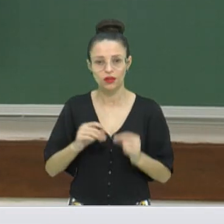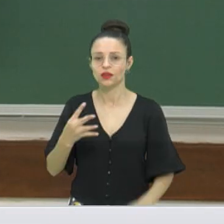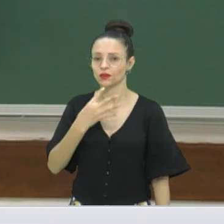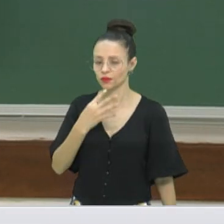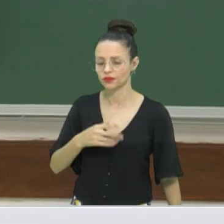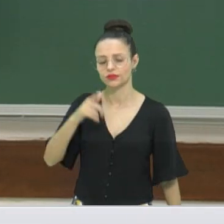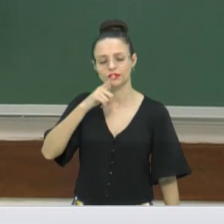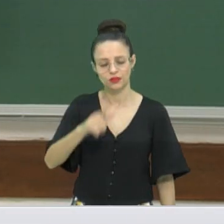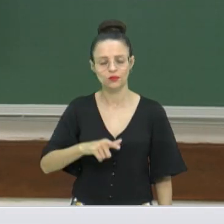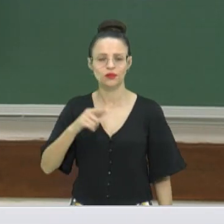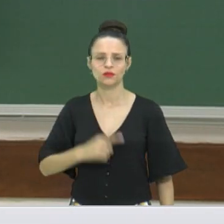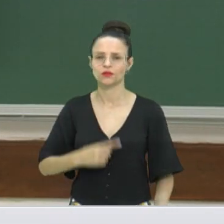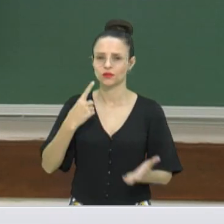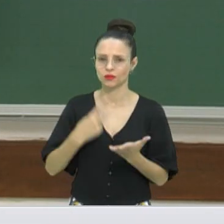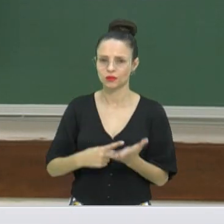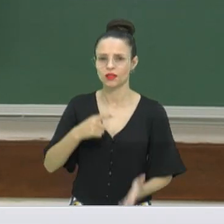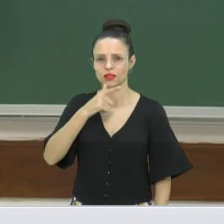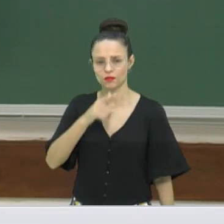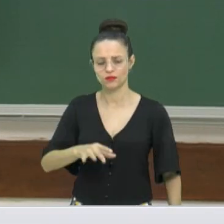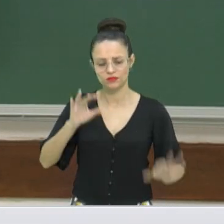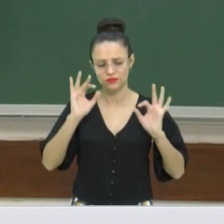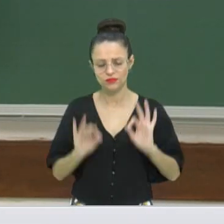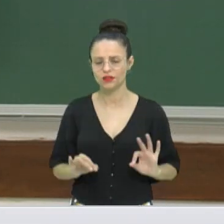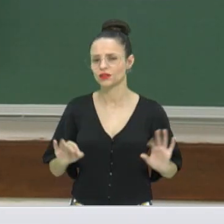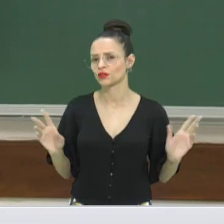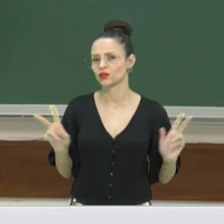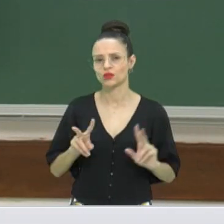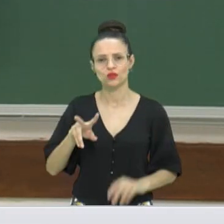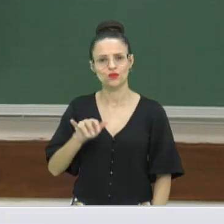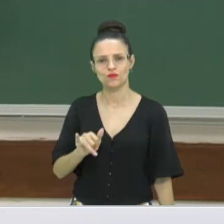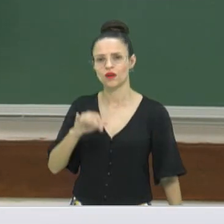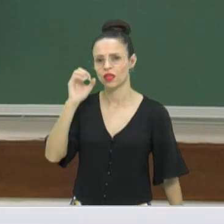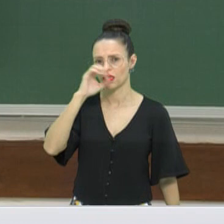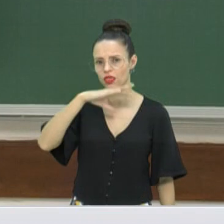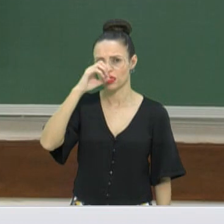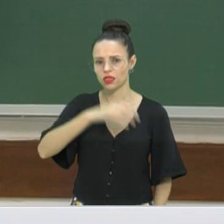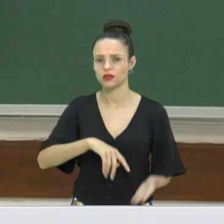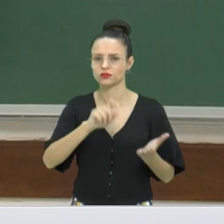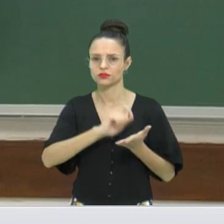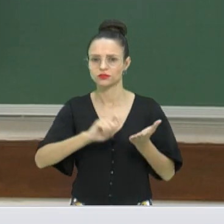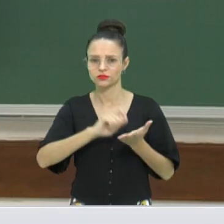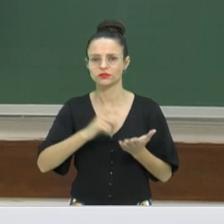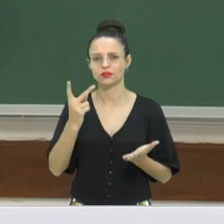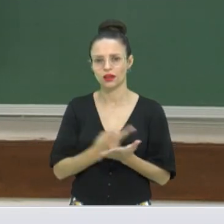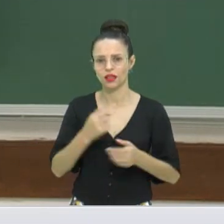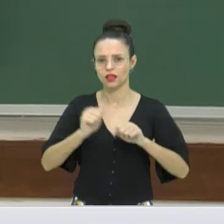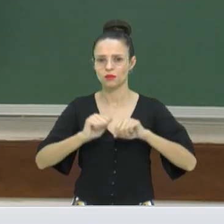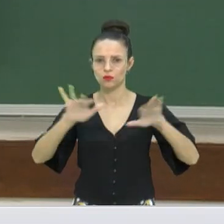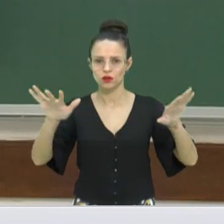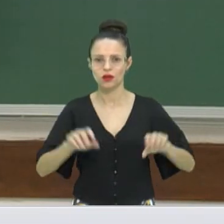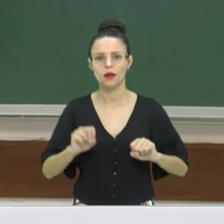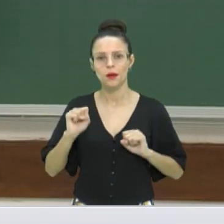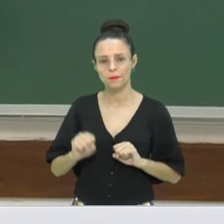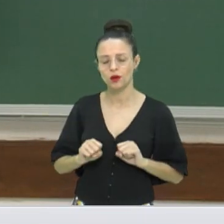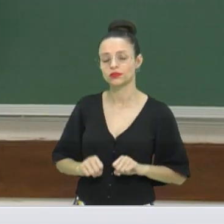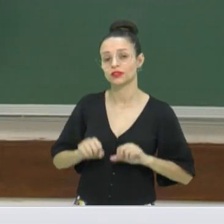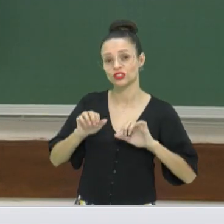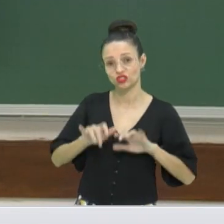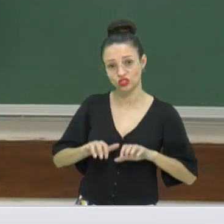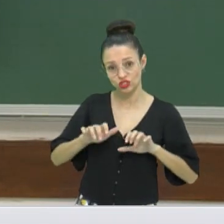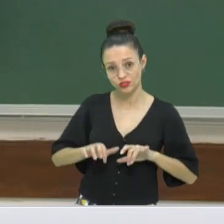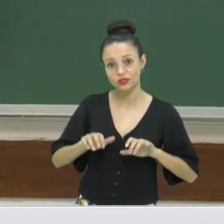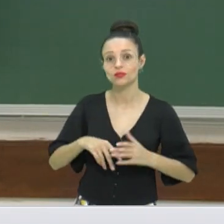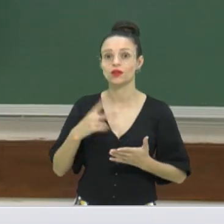a língua, quem tem compromisso com a linguagem, não vai colocar coisa com erro ortográfico por aí. Pode ter de digitação,